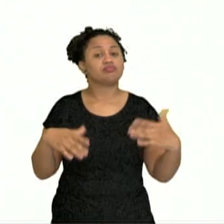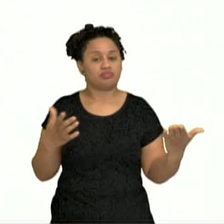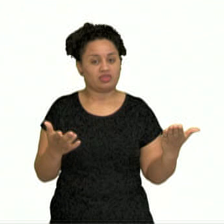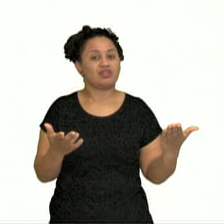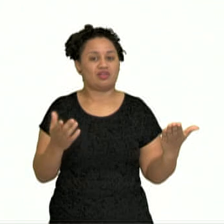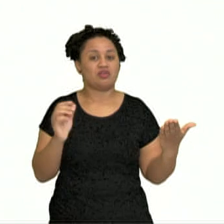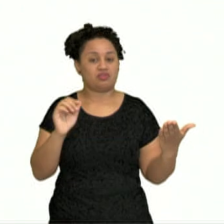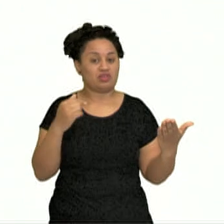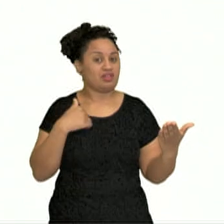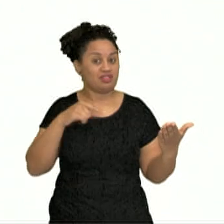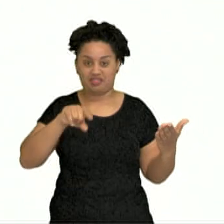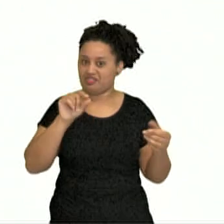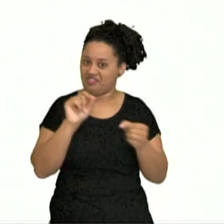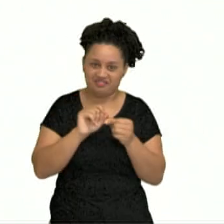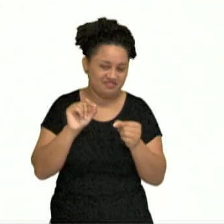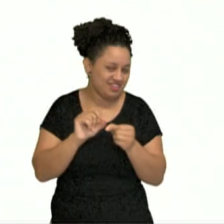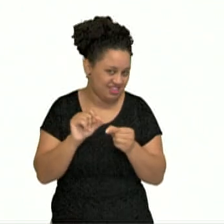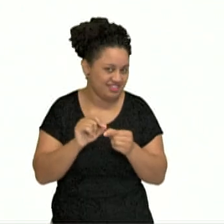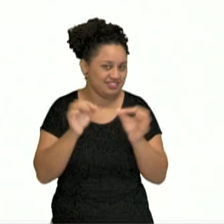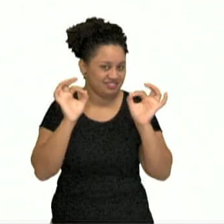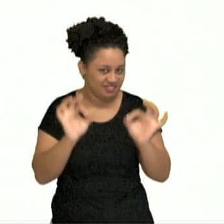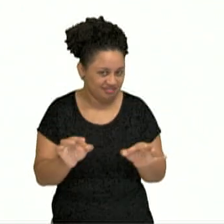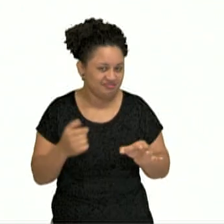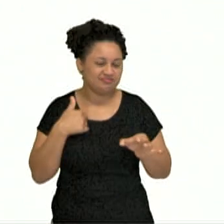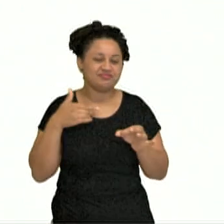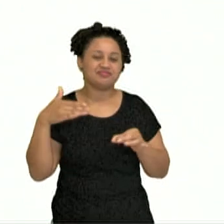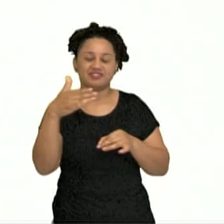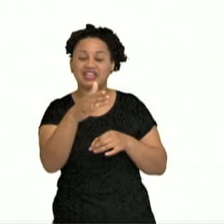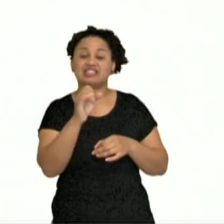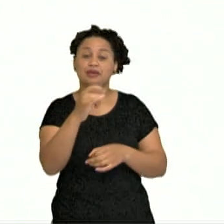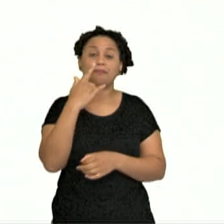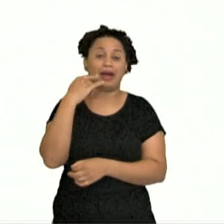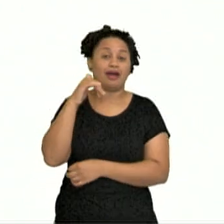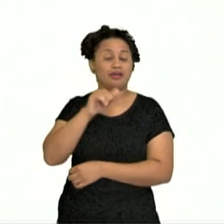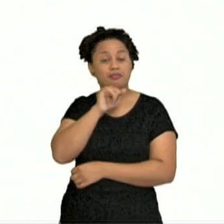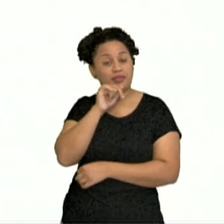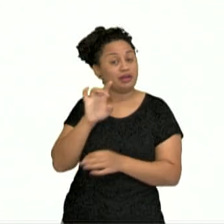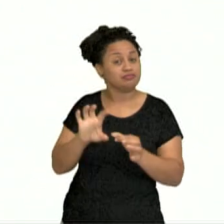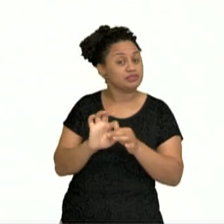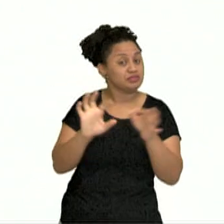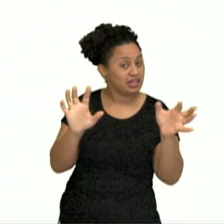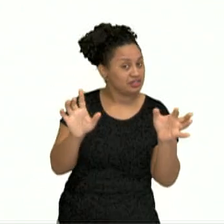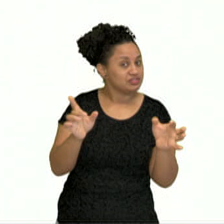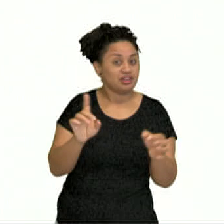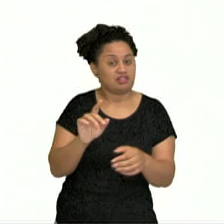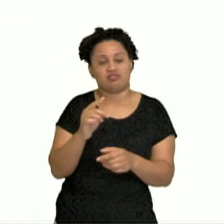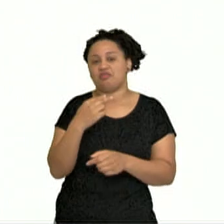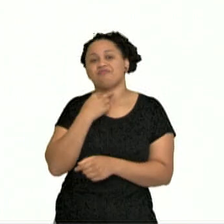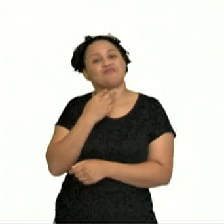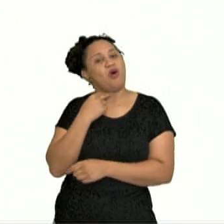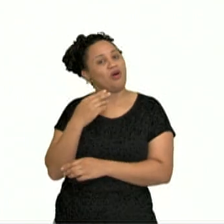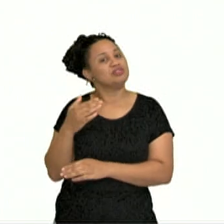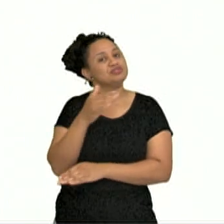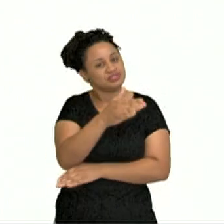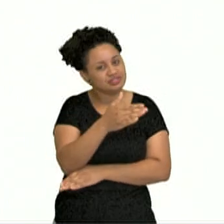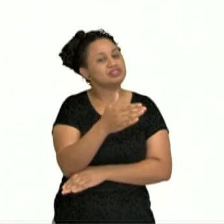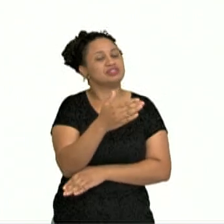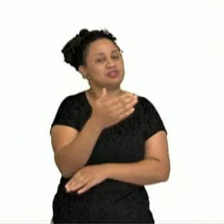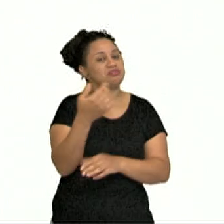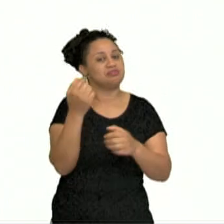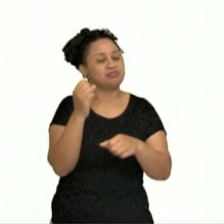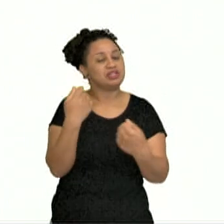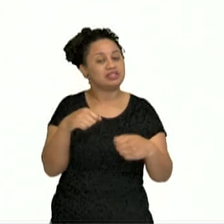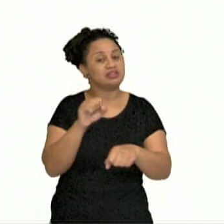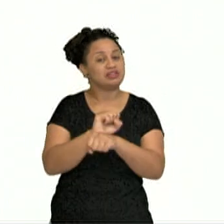não fazem isso, de se aventurar por aí sem a permissão dos pais. Não é certo, Então, não façam isso, por